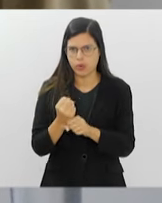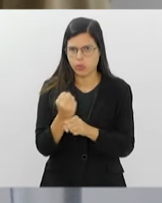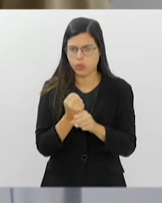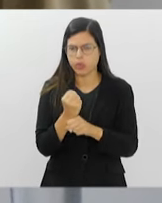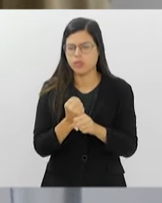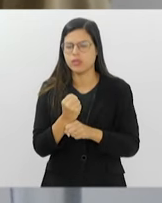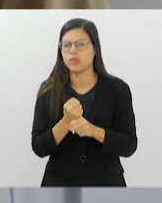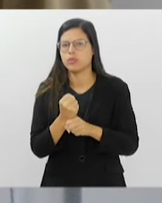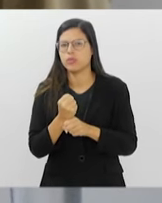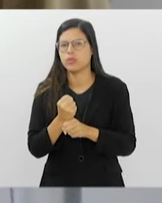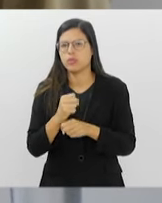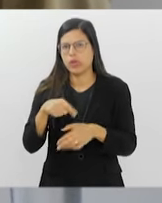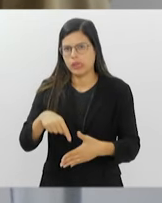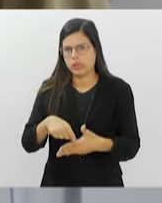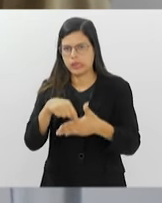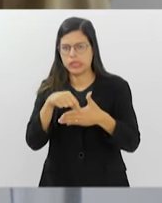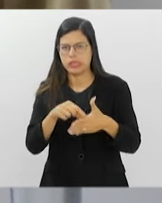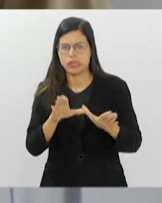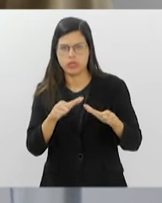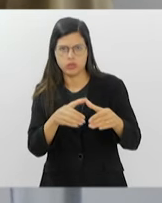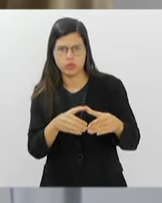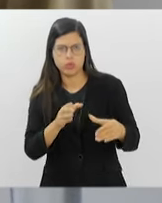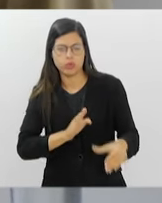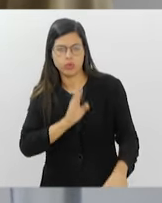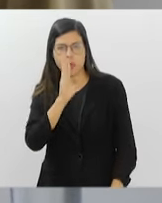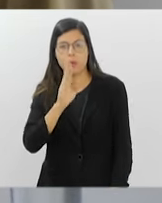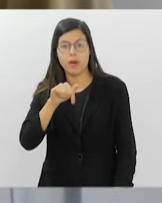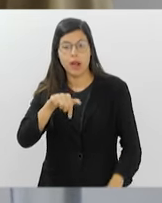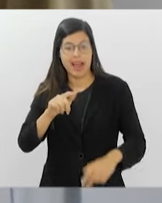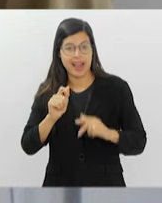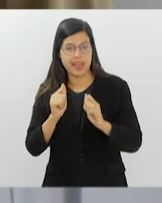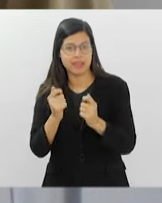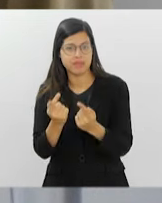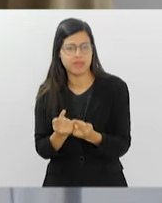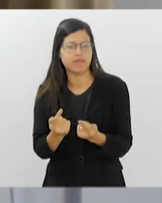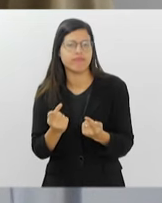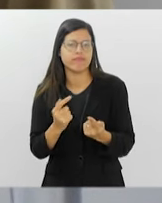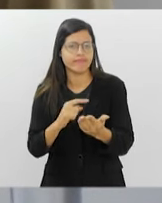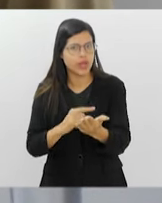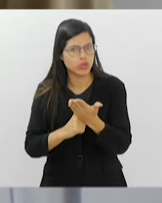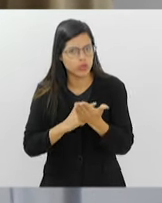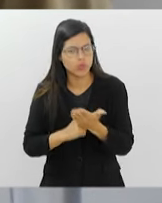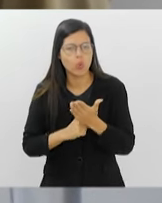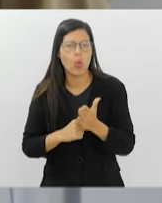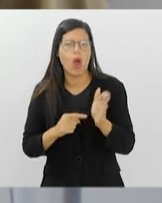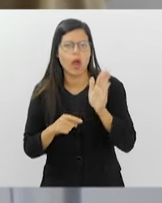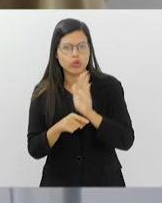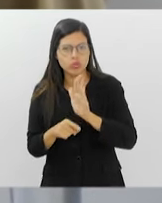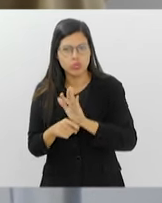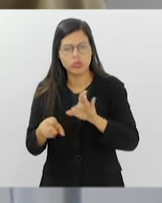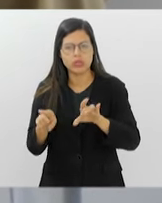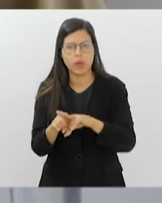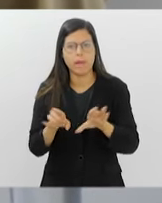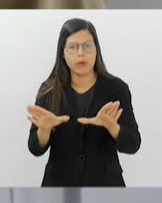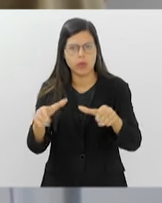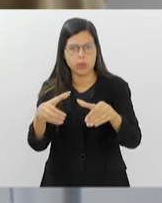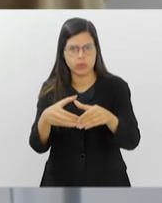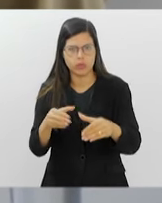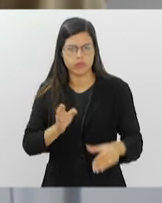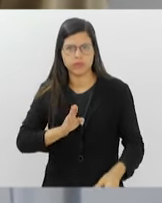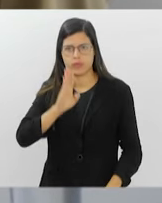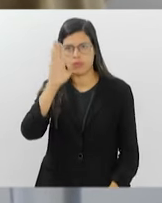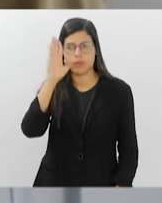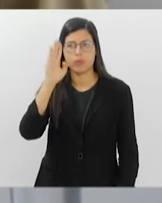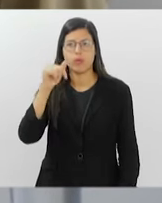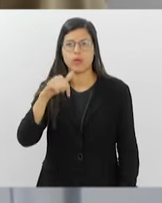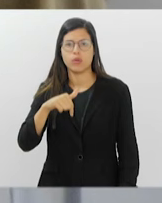da Corporação e essa casa me ajudou muito ajudou o corpo de bombeiros passamos aqui